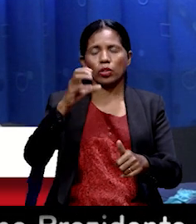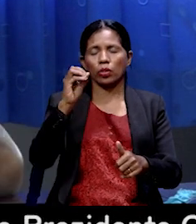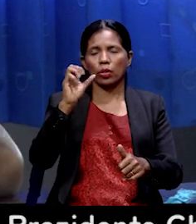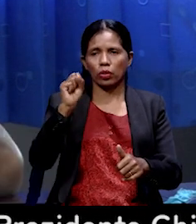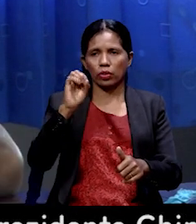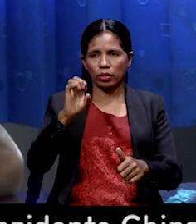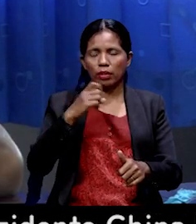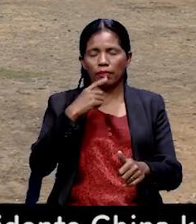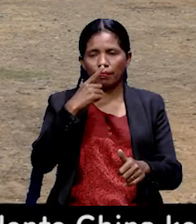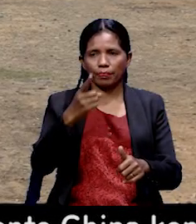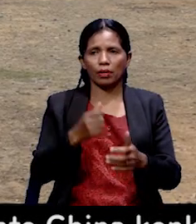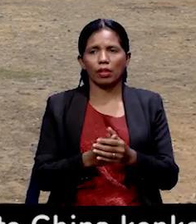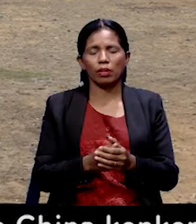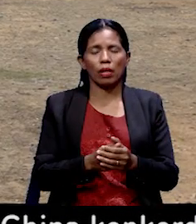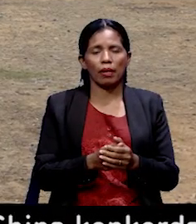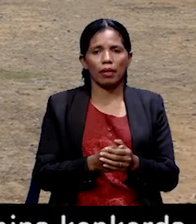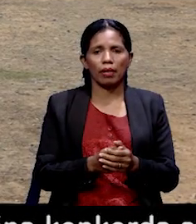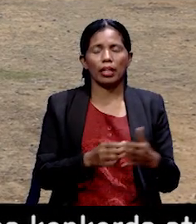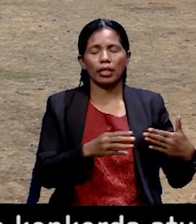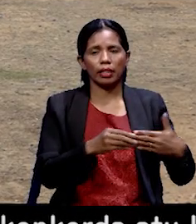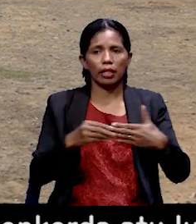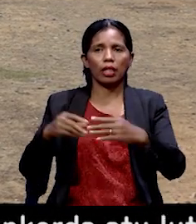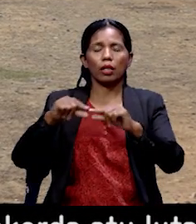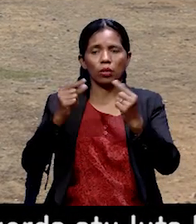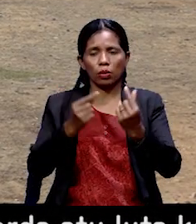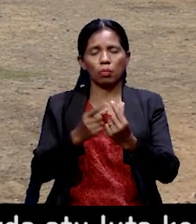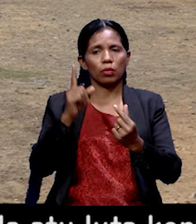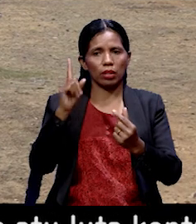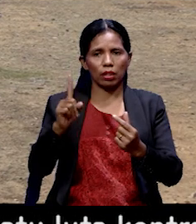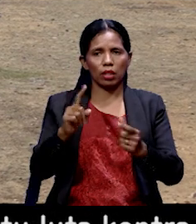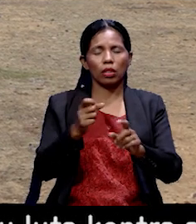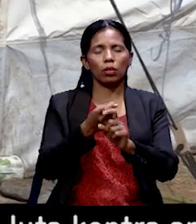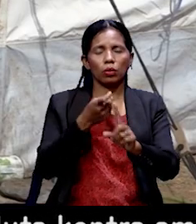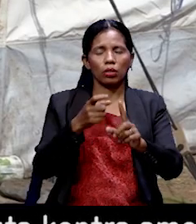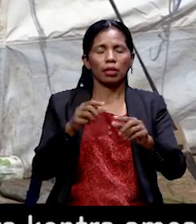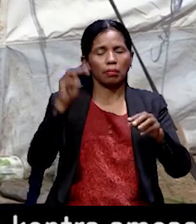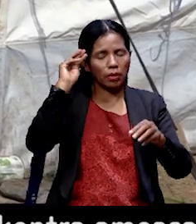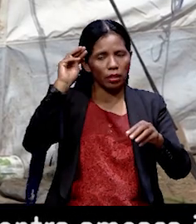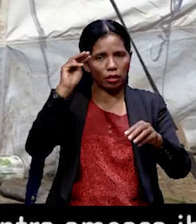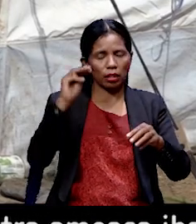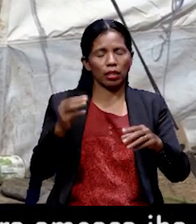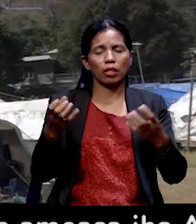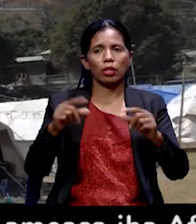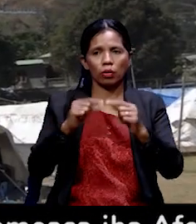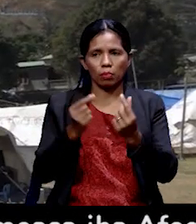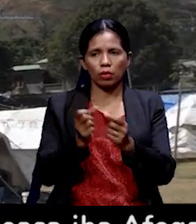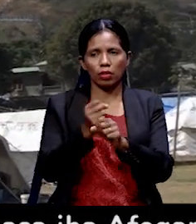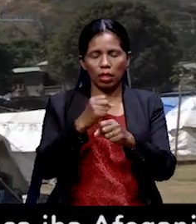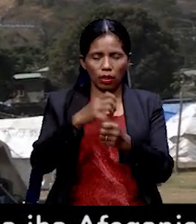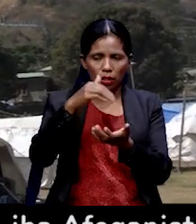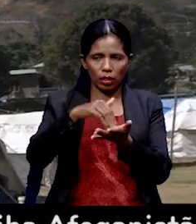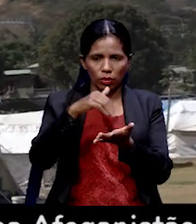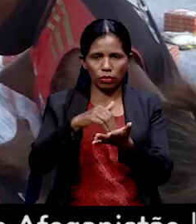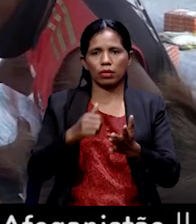Urbano, Plano Urbanização, lidera a equipa aí da NBM, composto do Ministério de Lobo Kira e Hanabá. E a equipa NBM se halo estudo, e